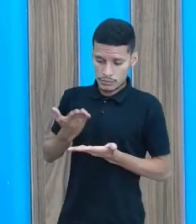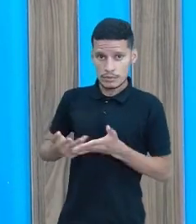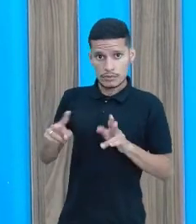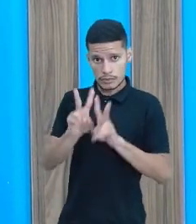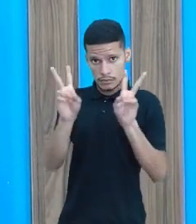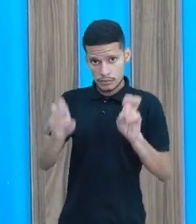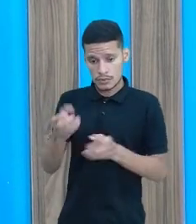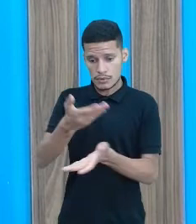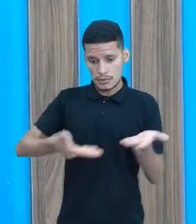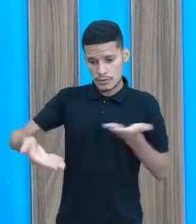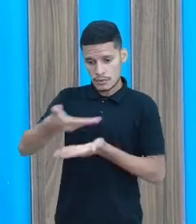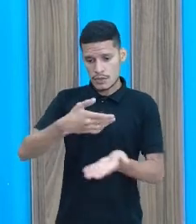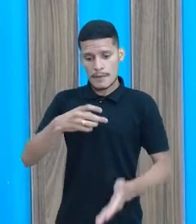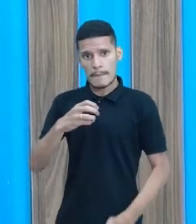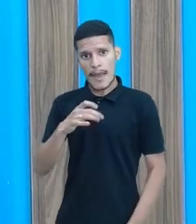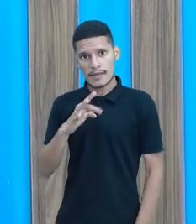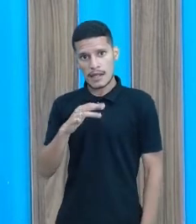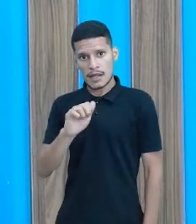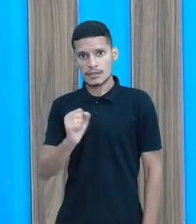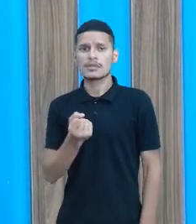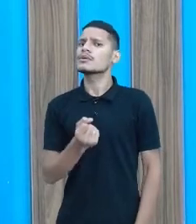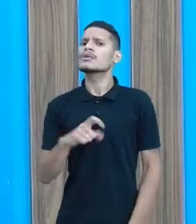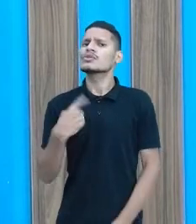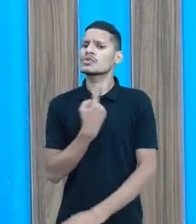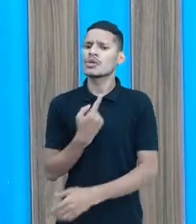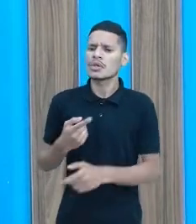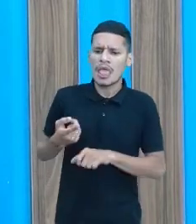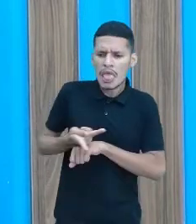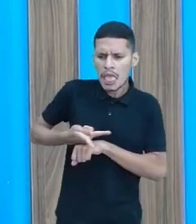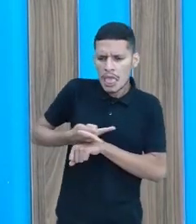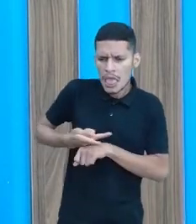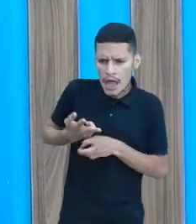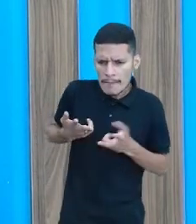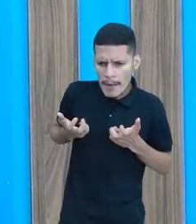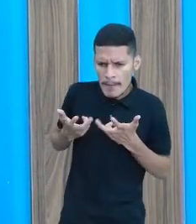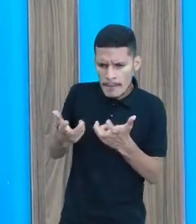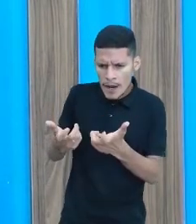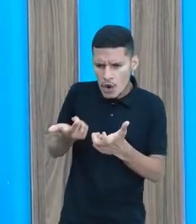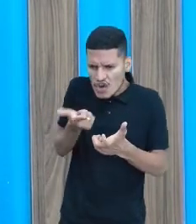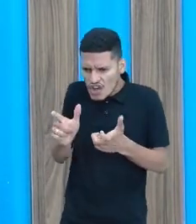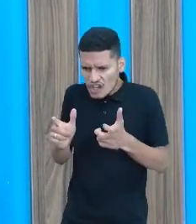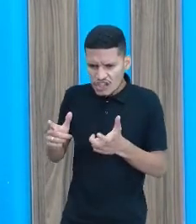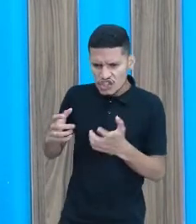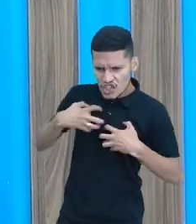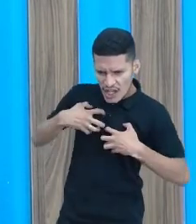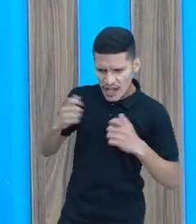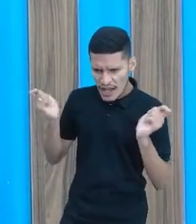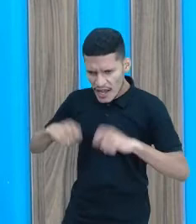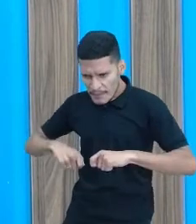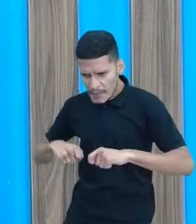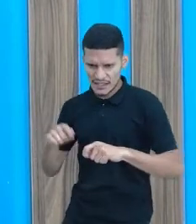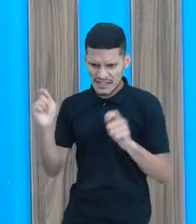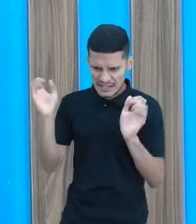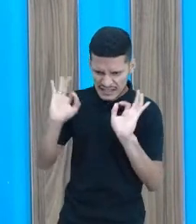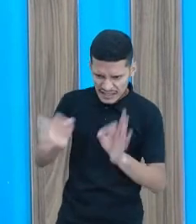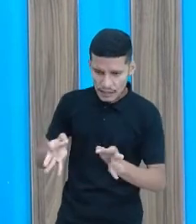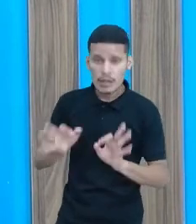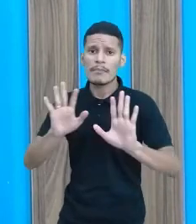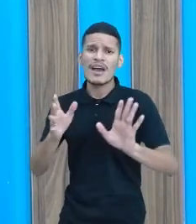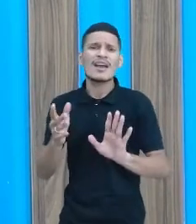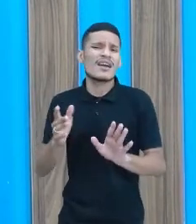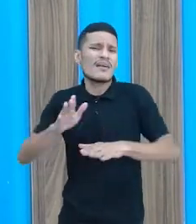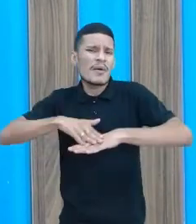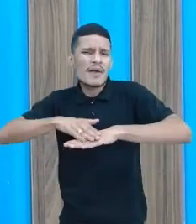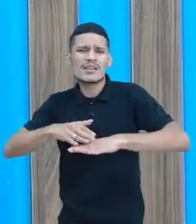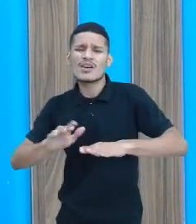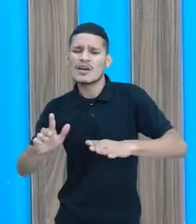métricas, ao invés de você ficar catando uma fórmula para ver se dá certo, porque muitas vezes você vai trocar a letra pelo número, vai fazer a conta, mas